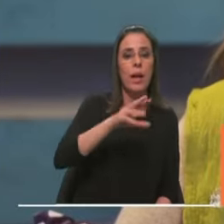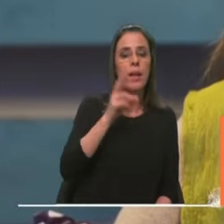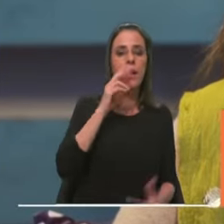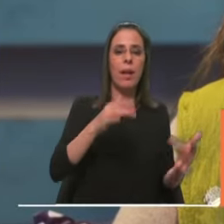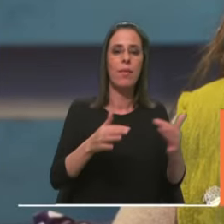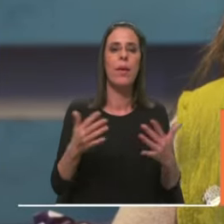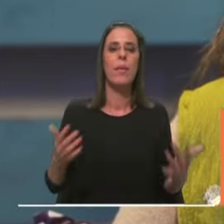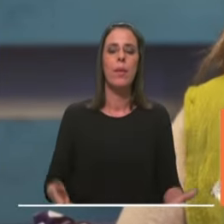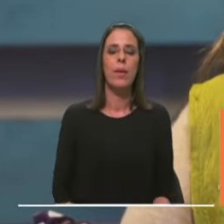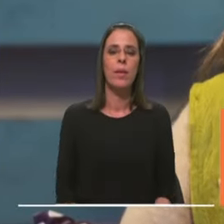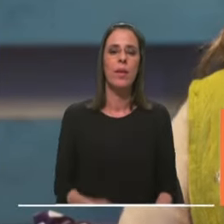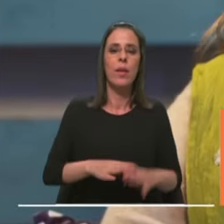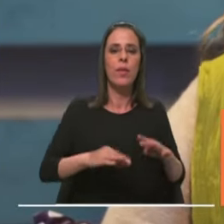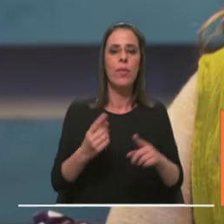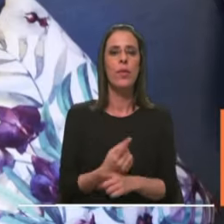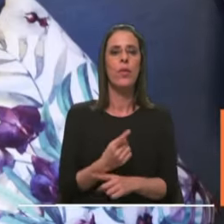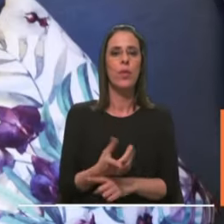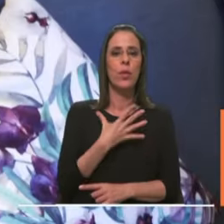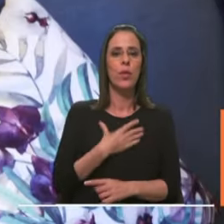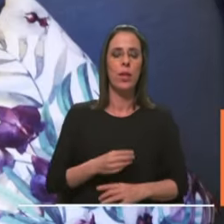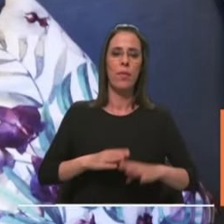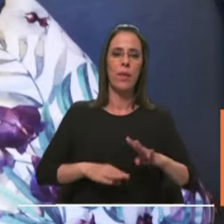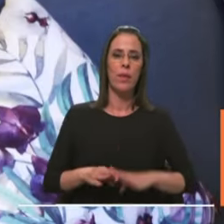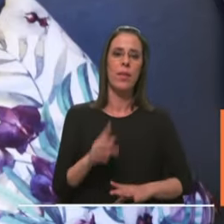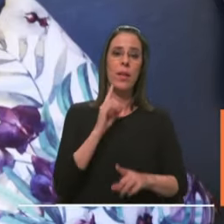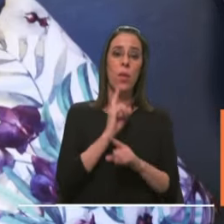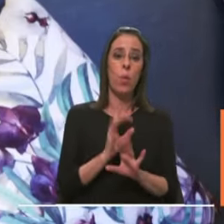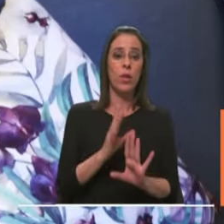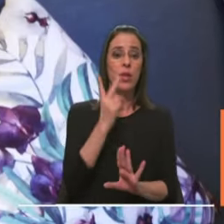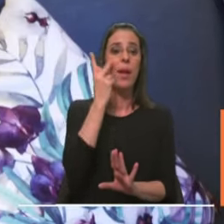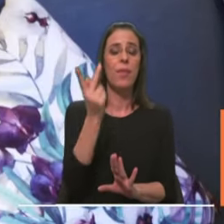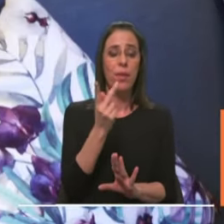bola tá a fazer coisas que ela gostava de fazer enquanto pessoa viva física